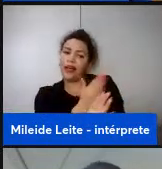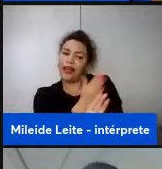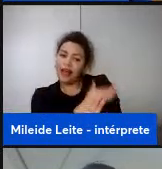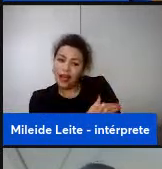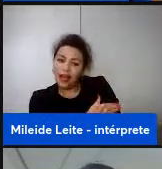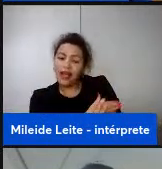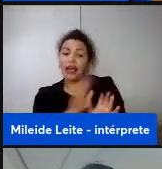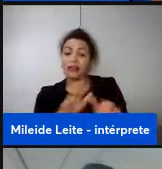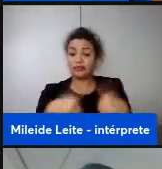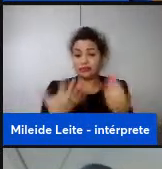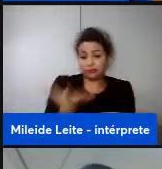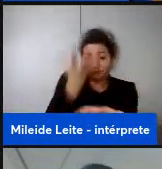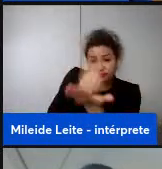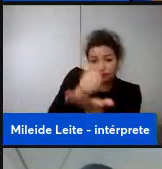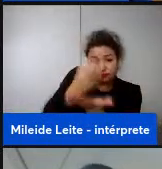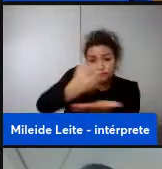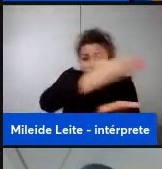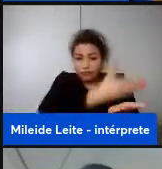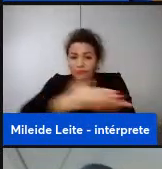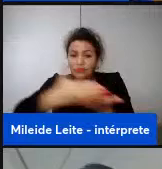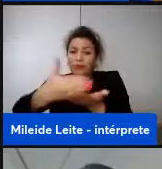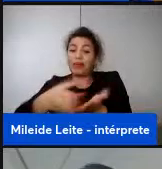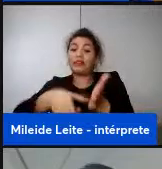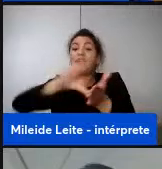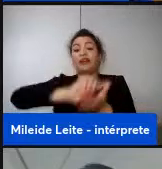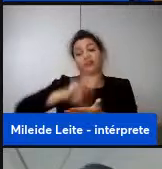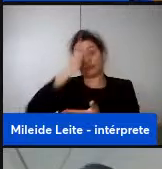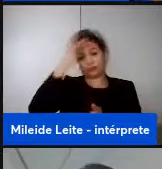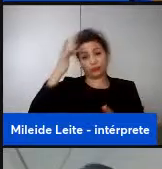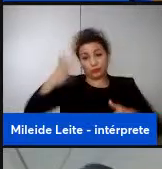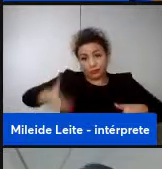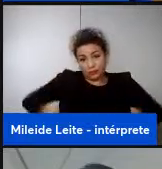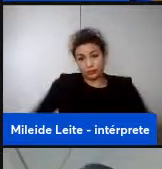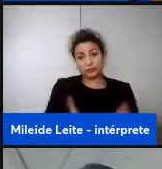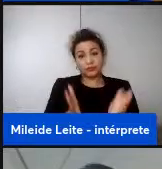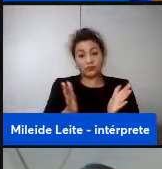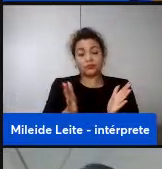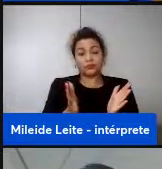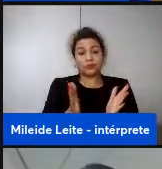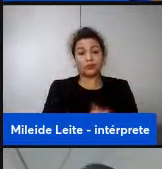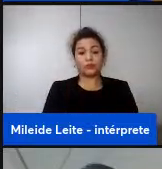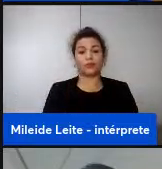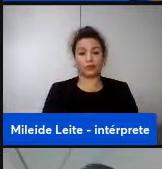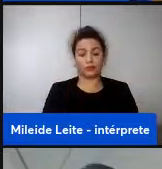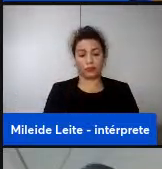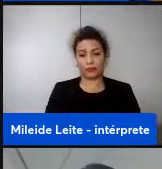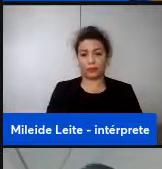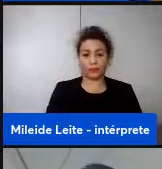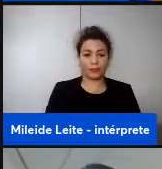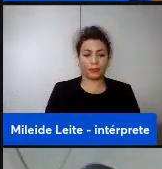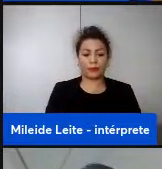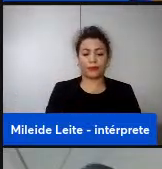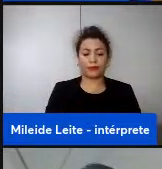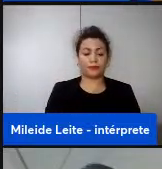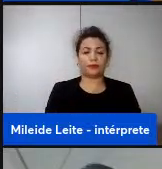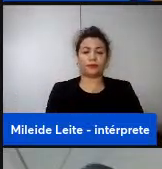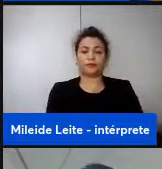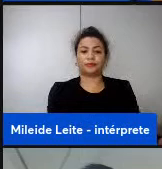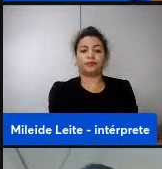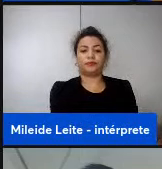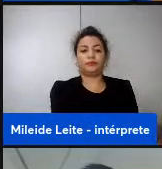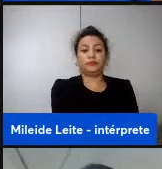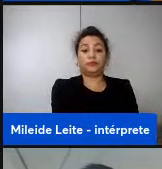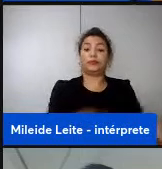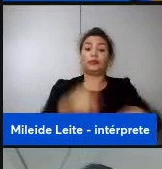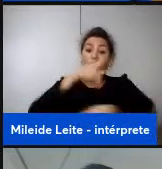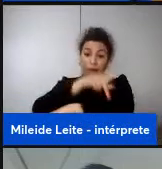a alfabetização começa lá já antes de ver a luz do mundo, né? E a